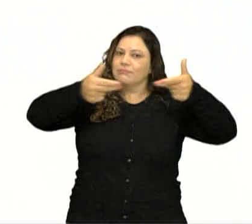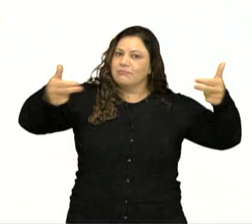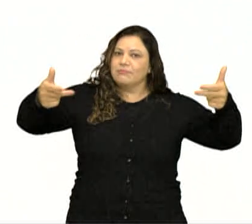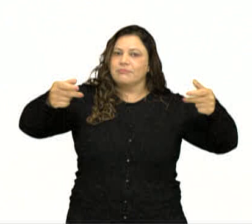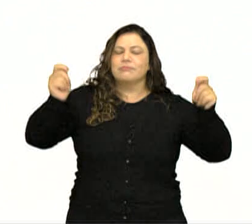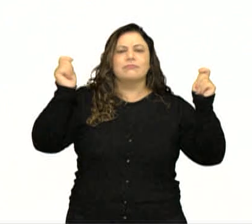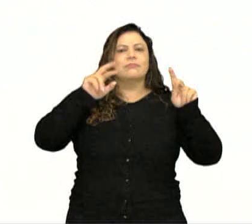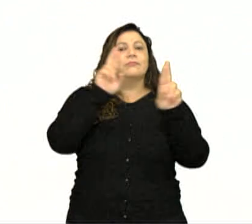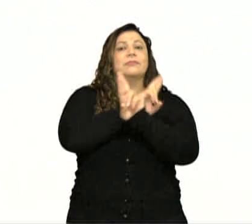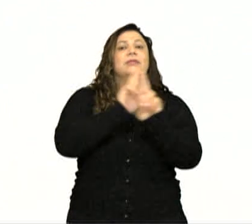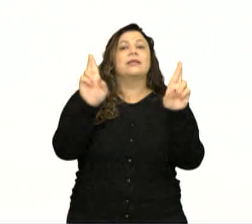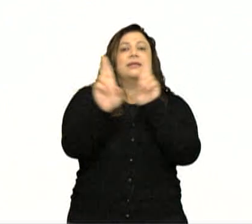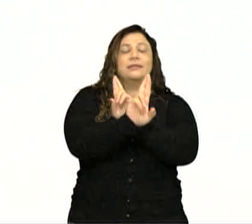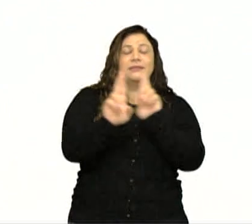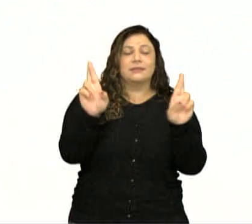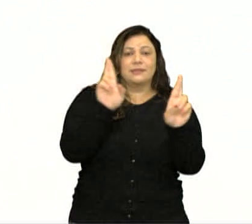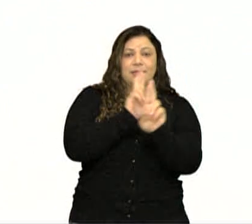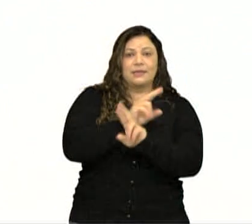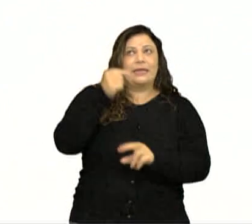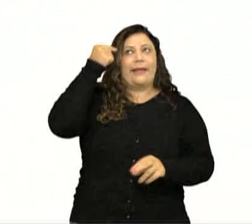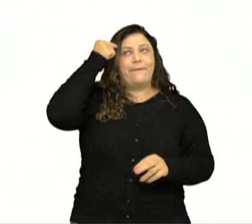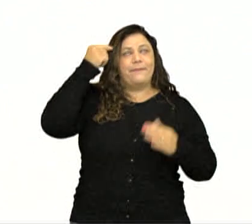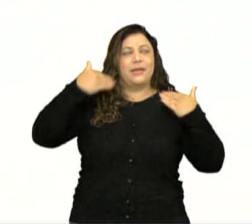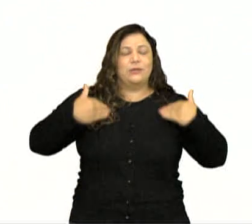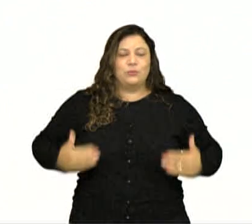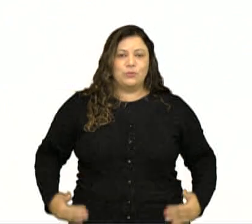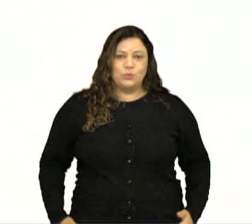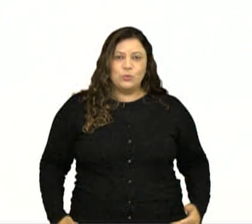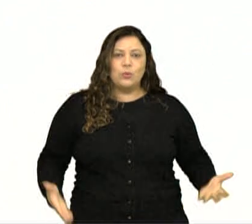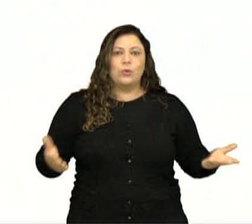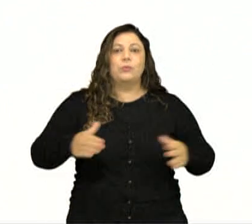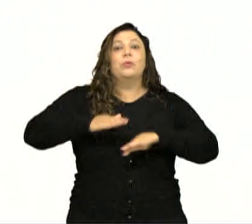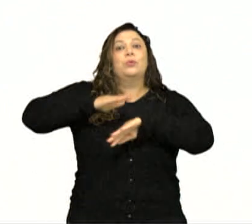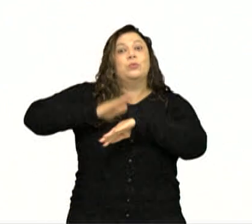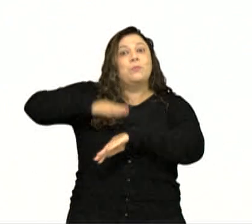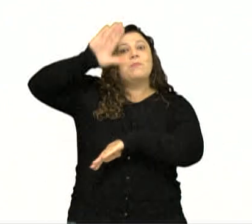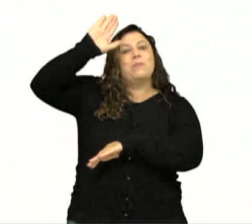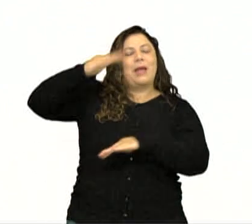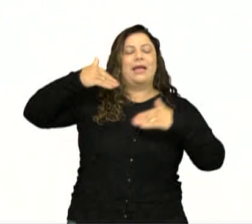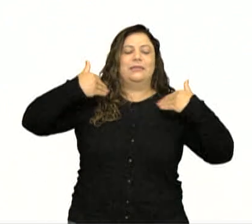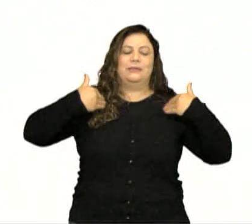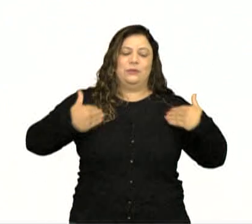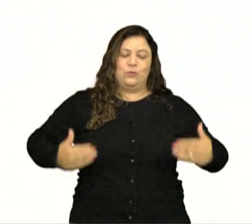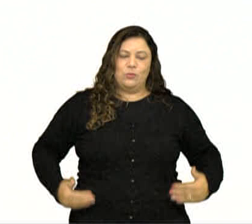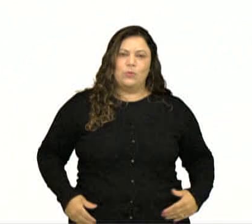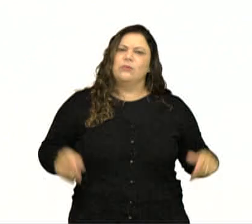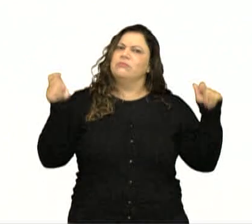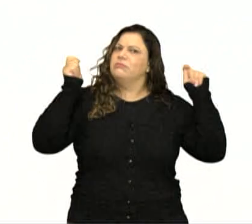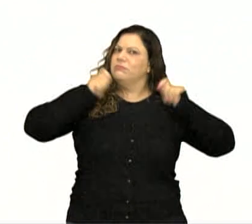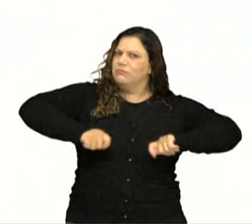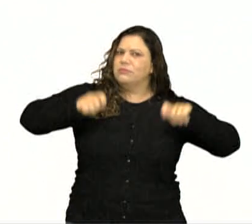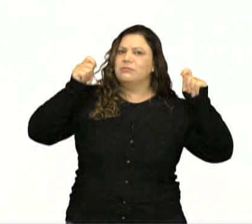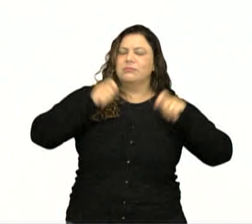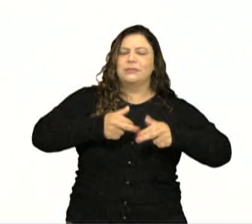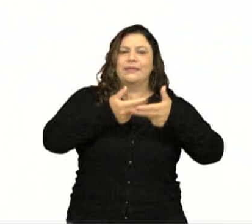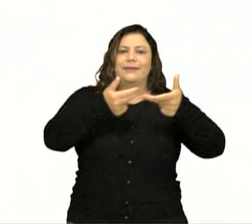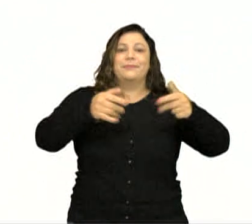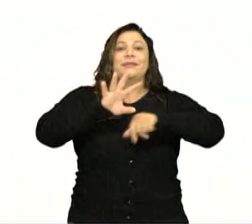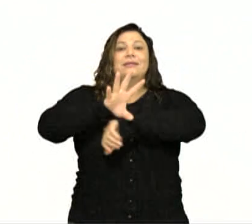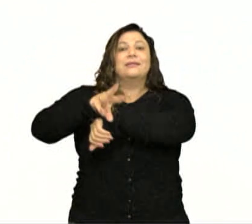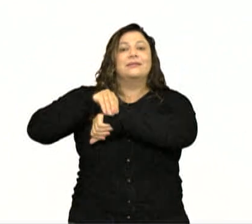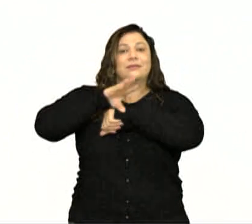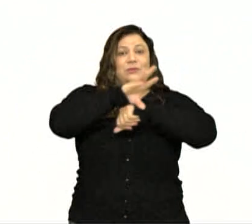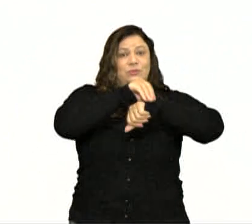essa relação entre mente e corpo. Quanto mais um corpo é capaz de